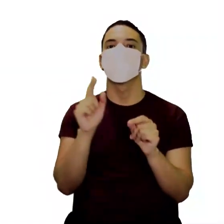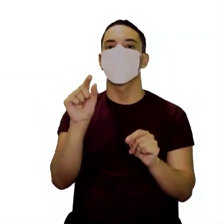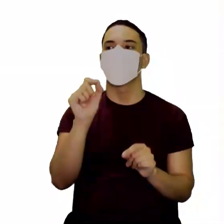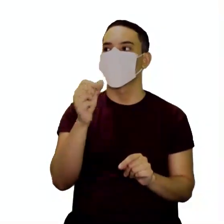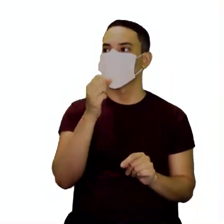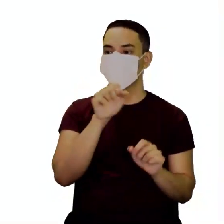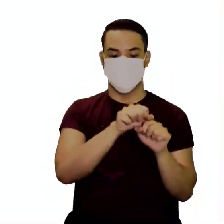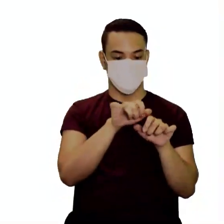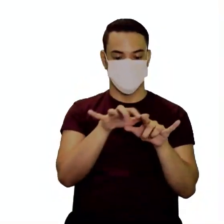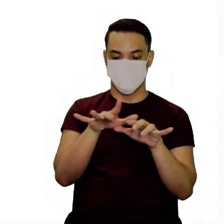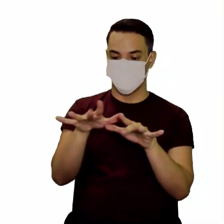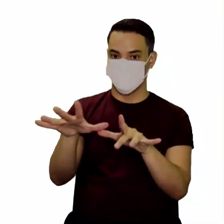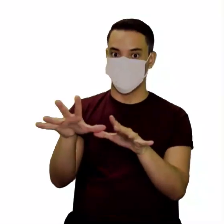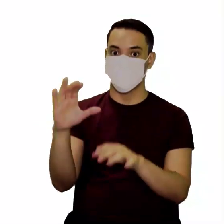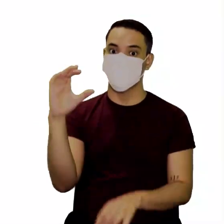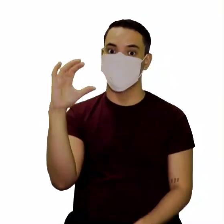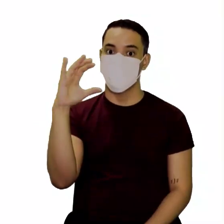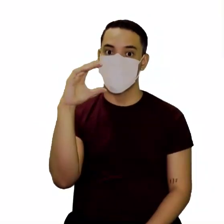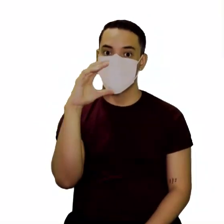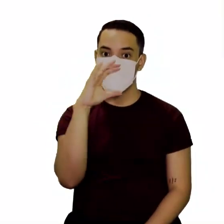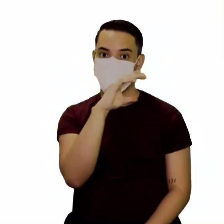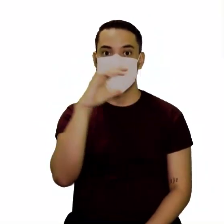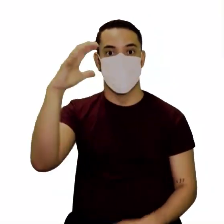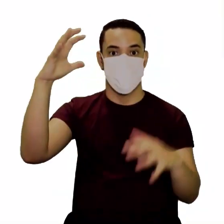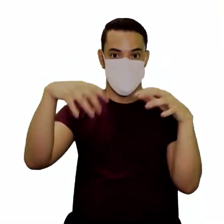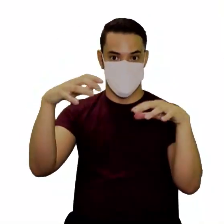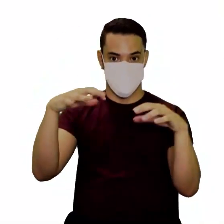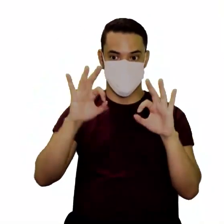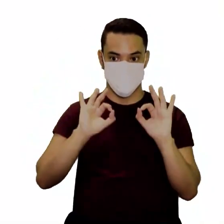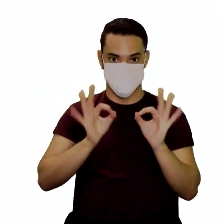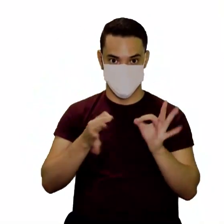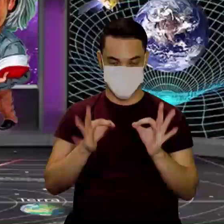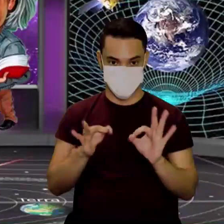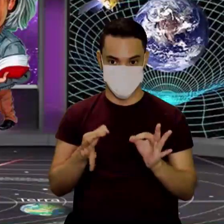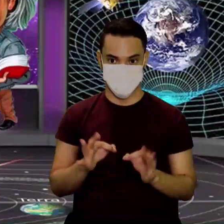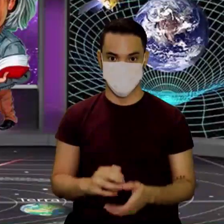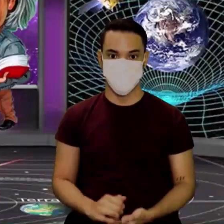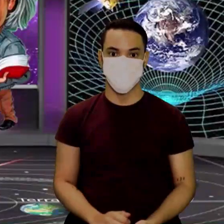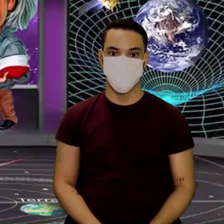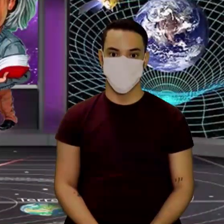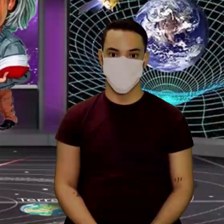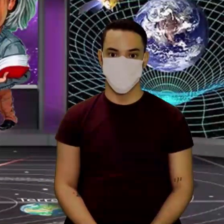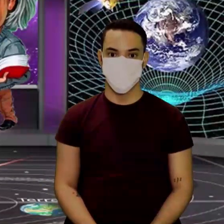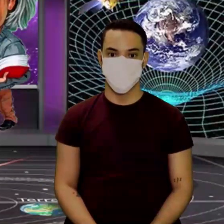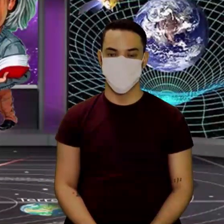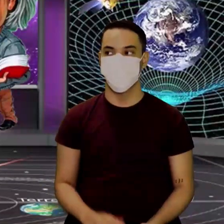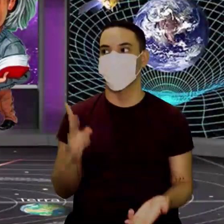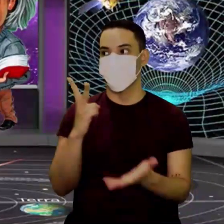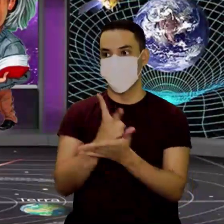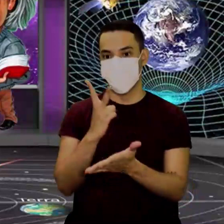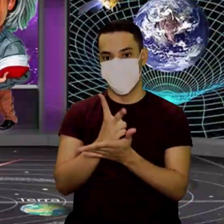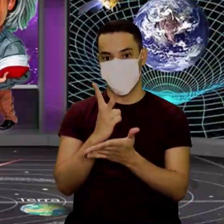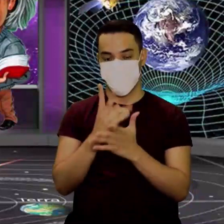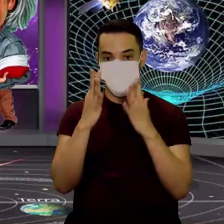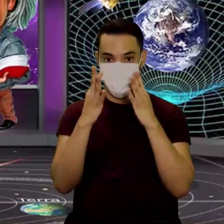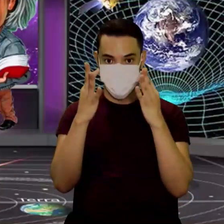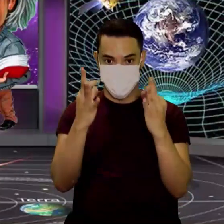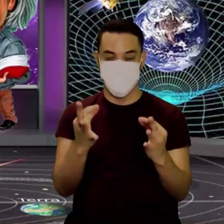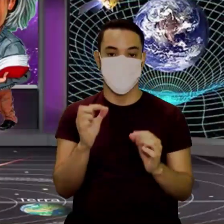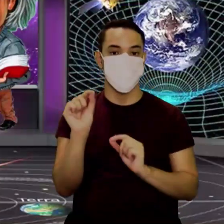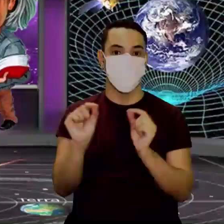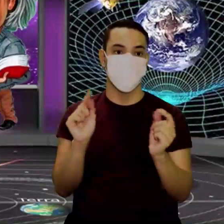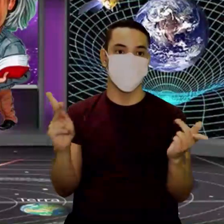Transfere energia térmica para a água. Então, pessoal, sempre prestar atenção nessa situação. O